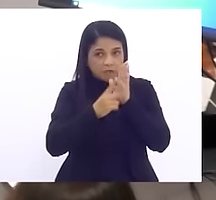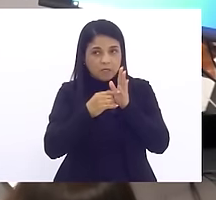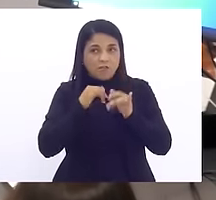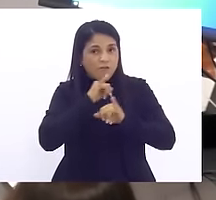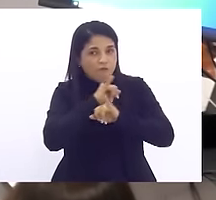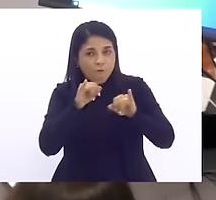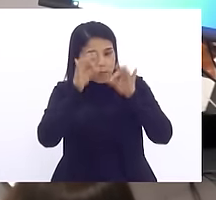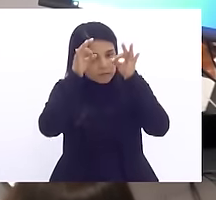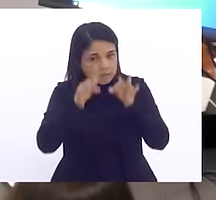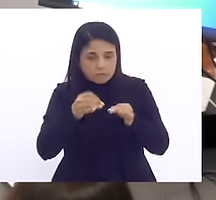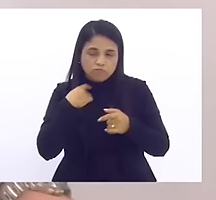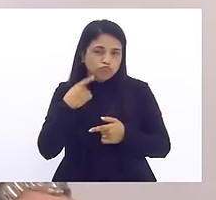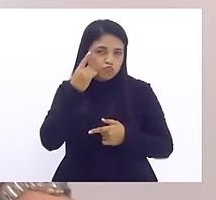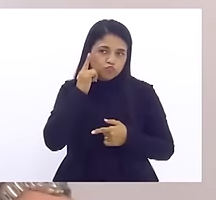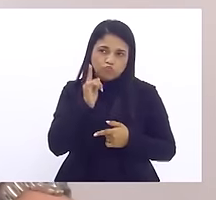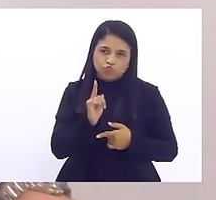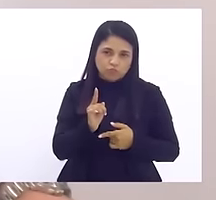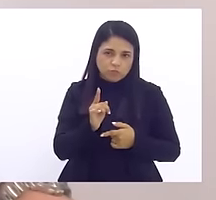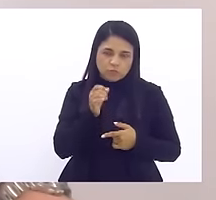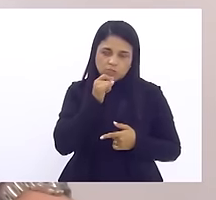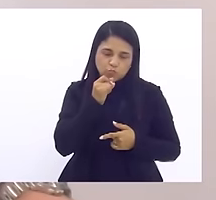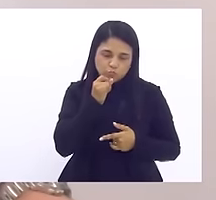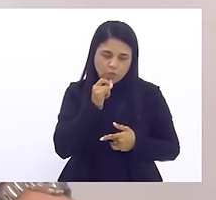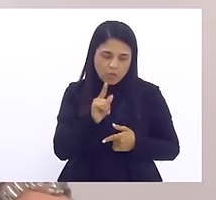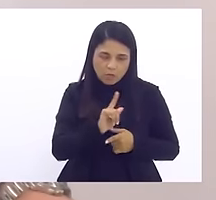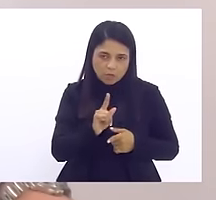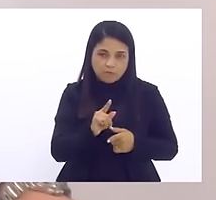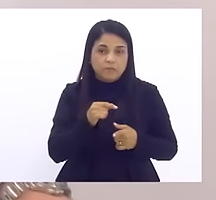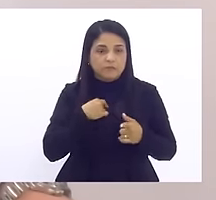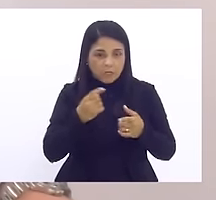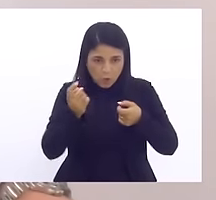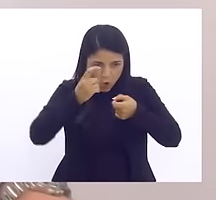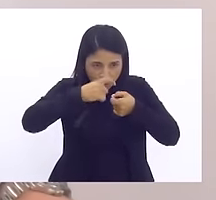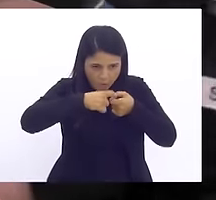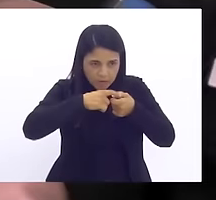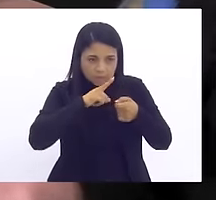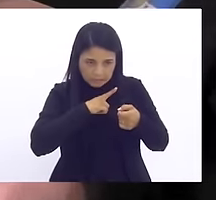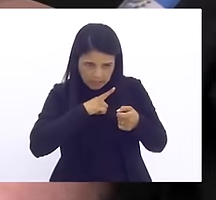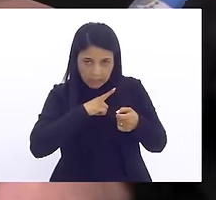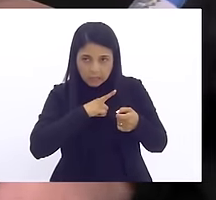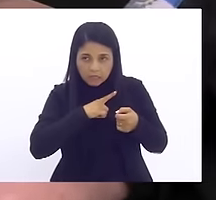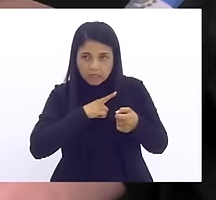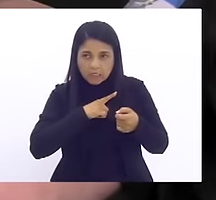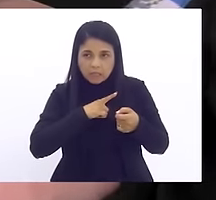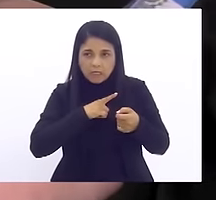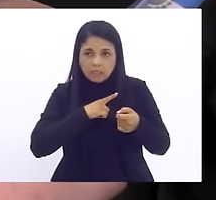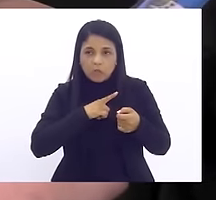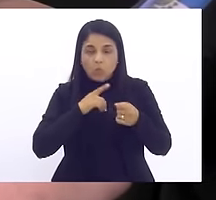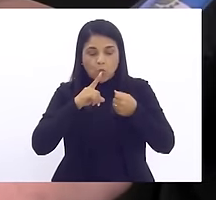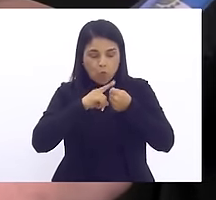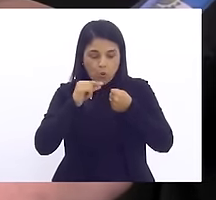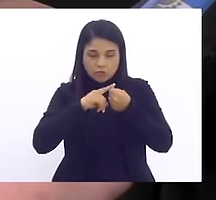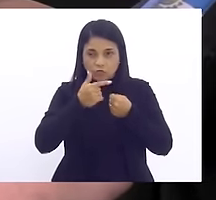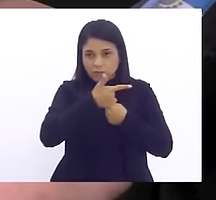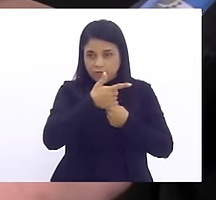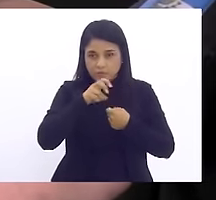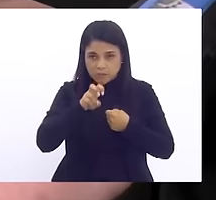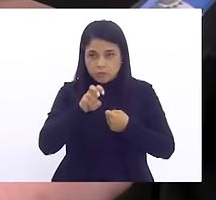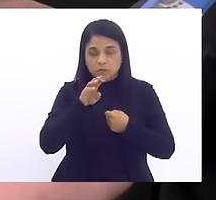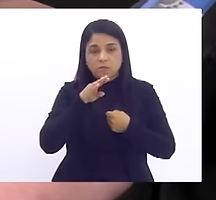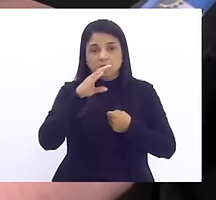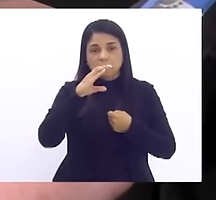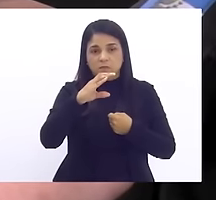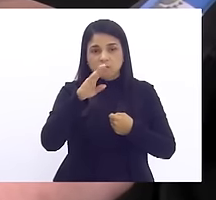precisa existe existe a previsão de um convênio com o Detran é isso o artigo 25 do CDB